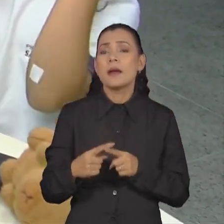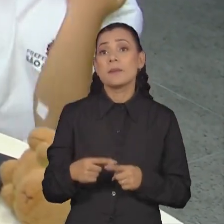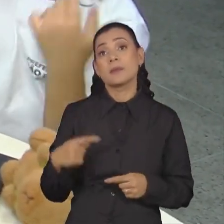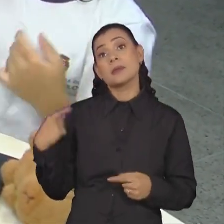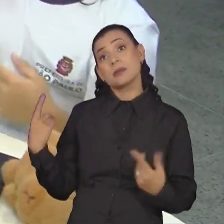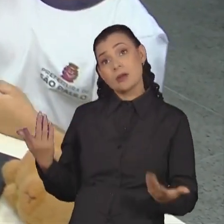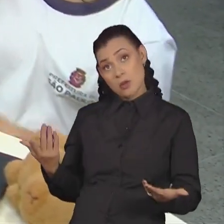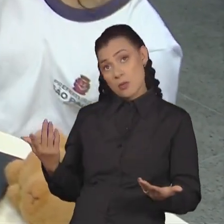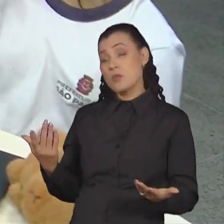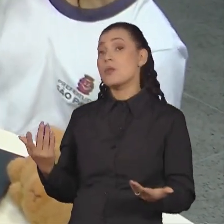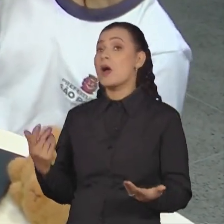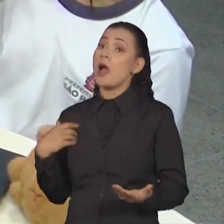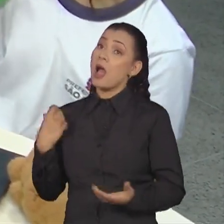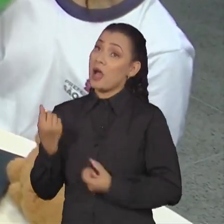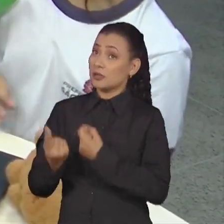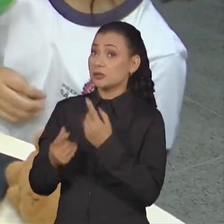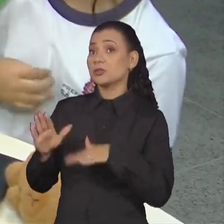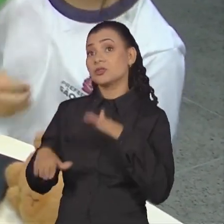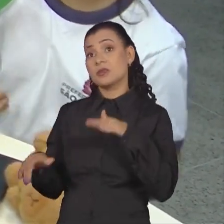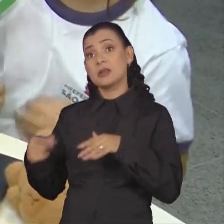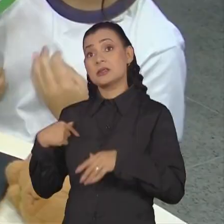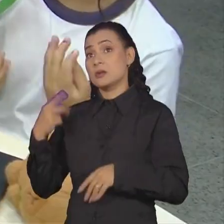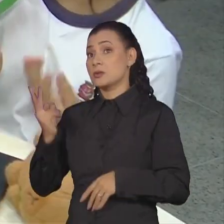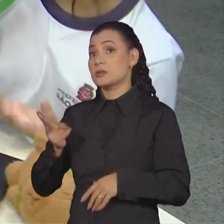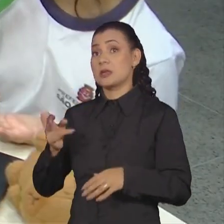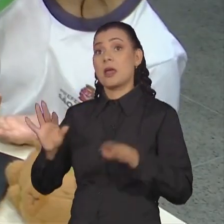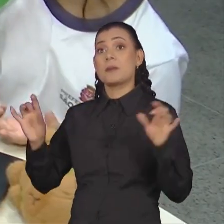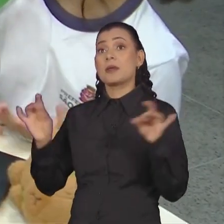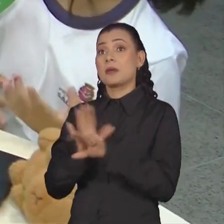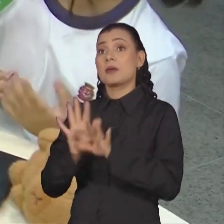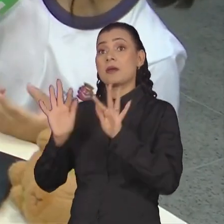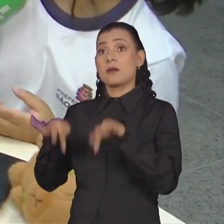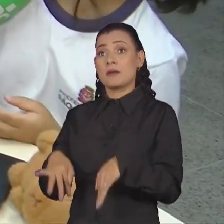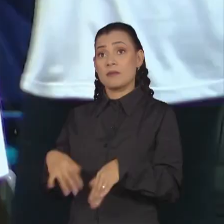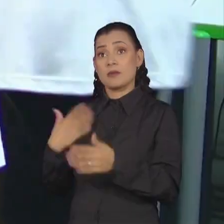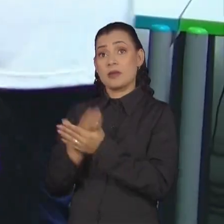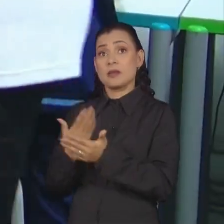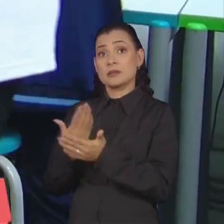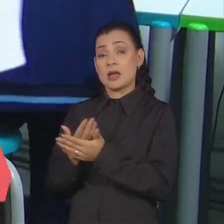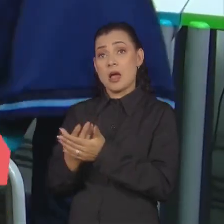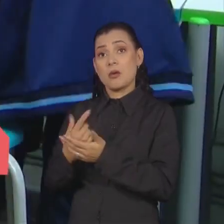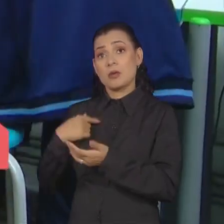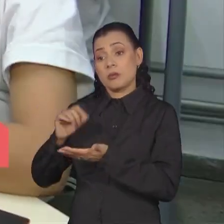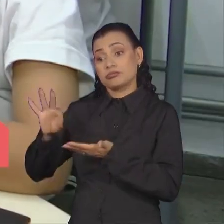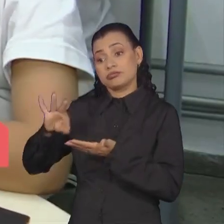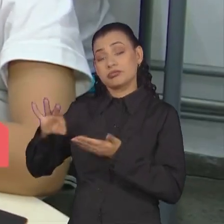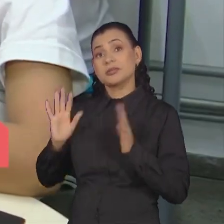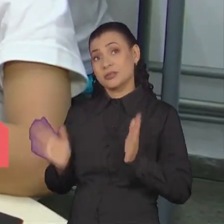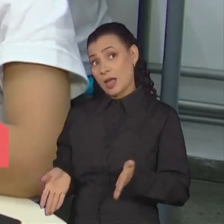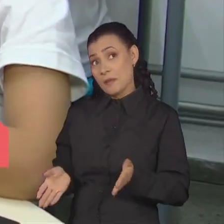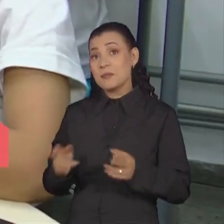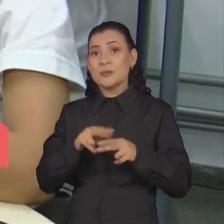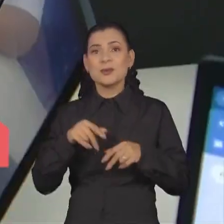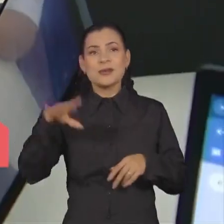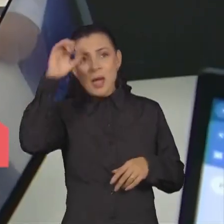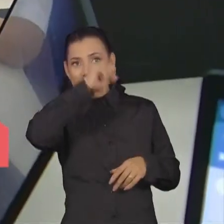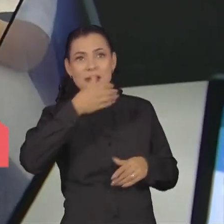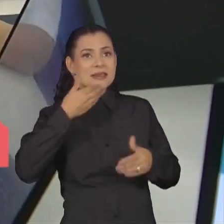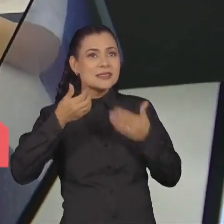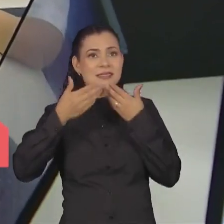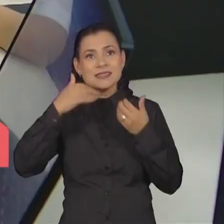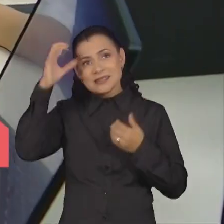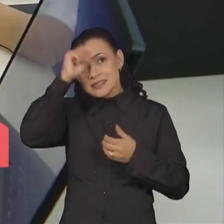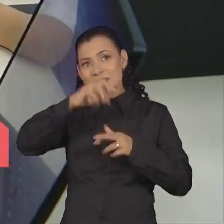Assim, é que assim, às vezes eu sempre sou a primeira a terminar as coisas na sala. Reprogramar formas de aprendizado é